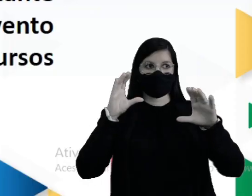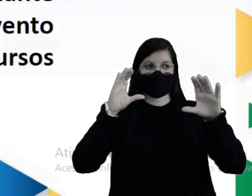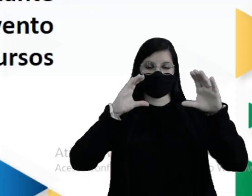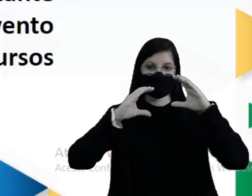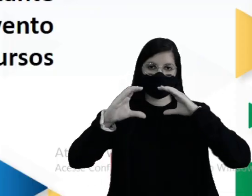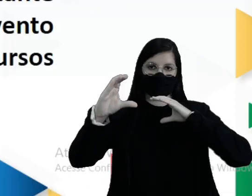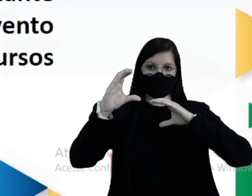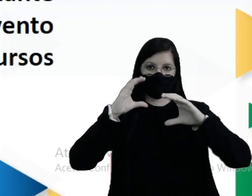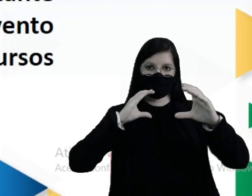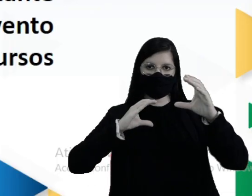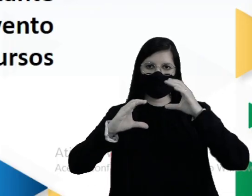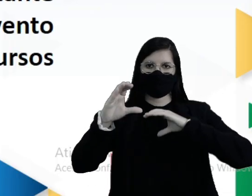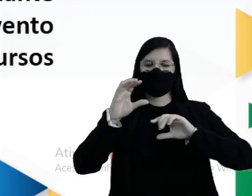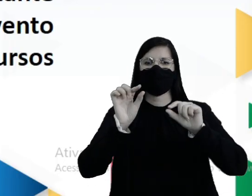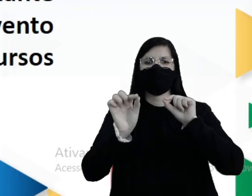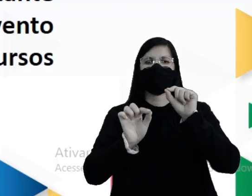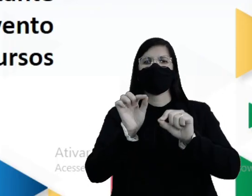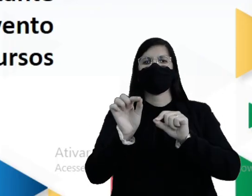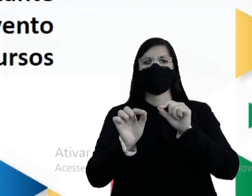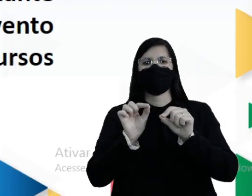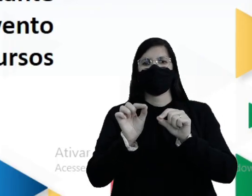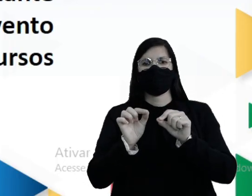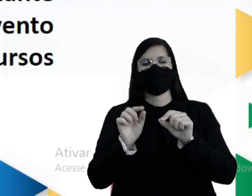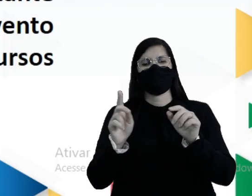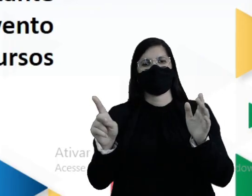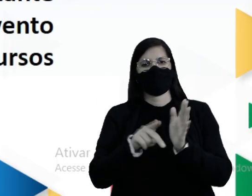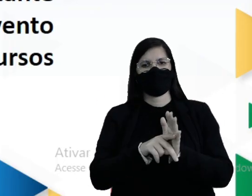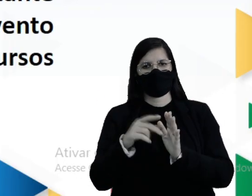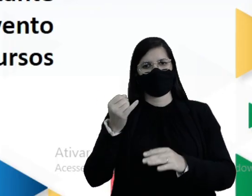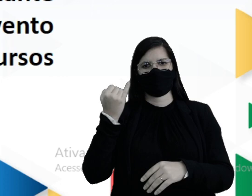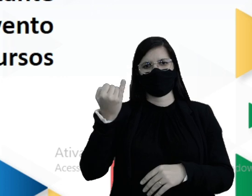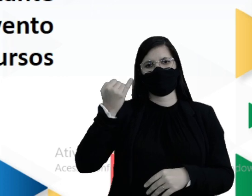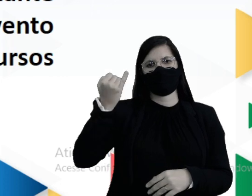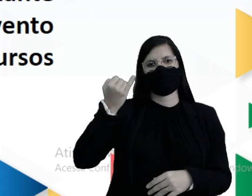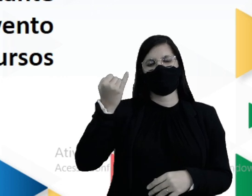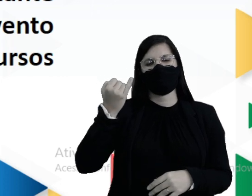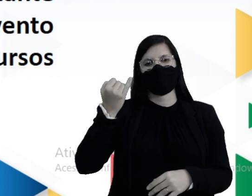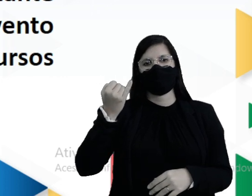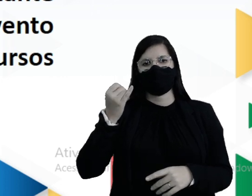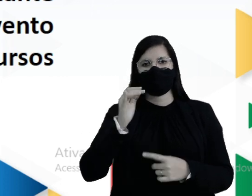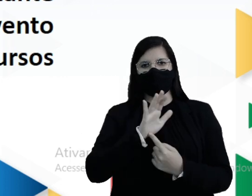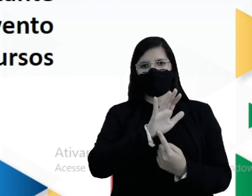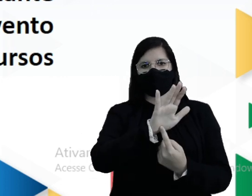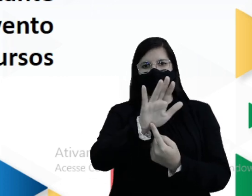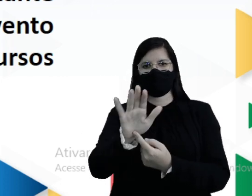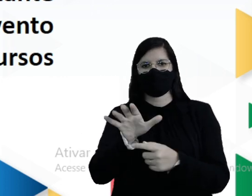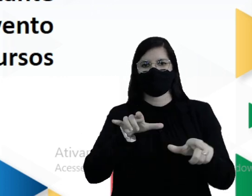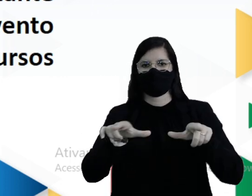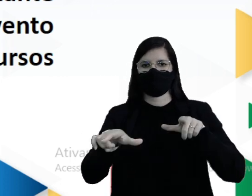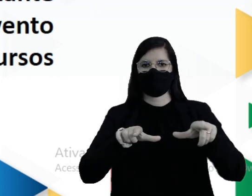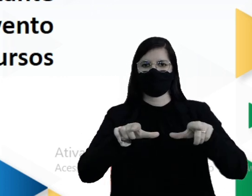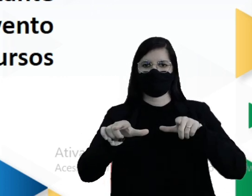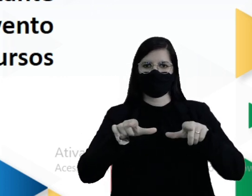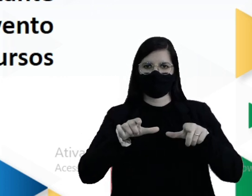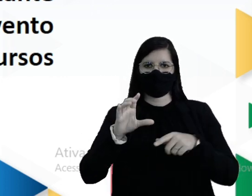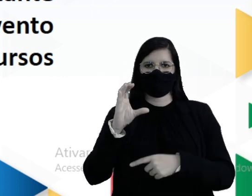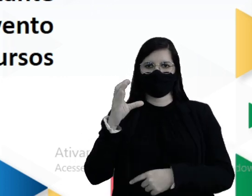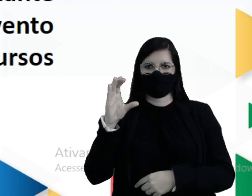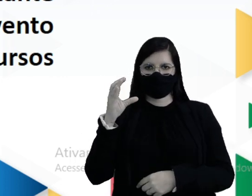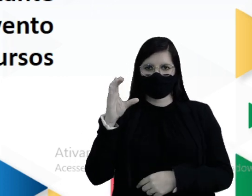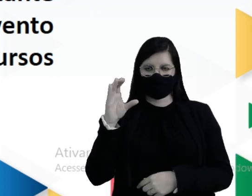comunicação. O que é a comunicação? É um atributo importante nas apresentações de trabalhos